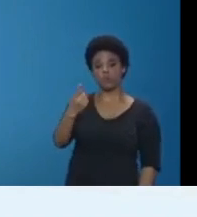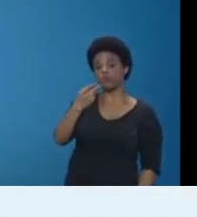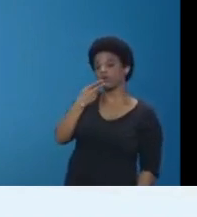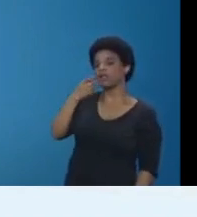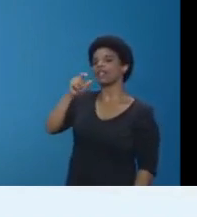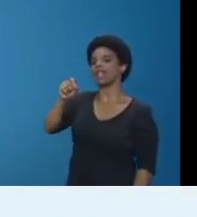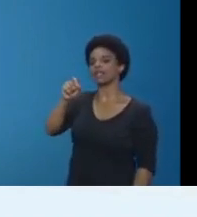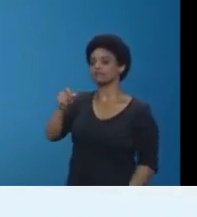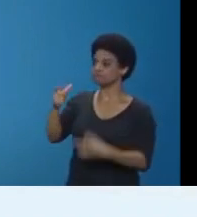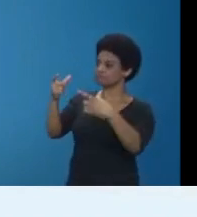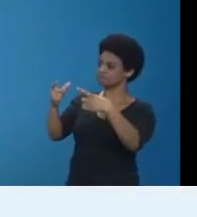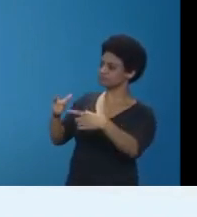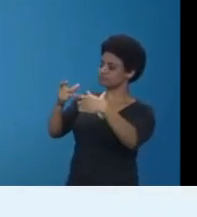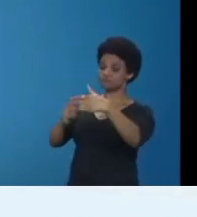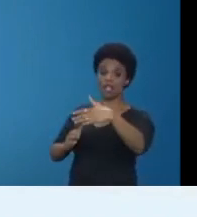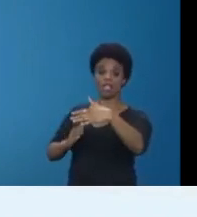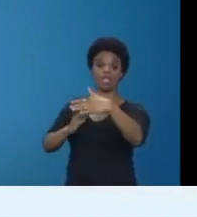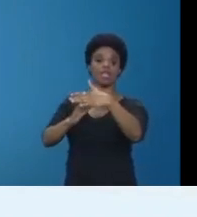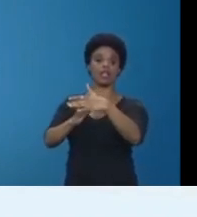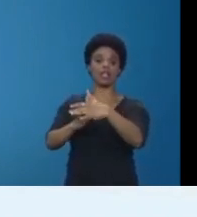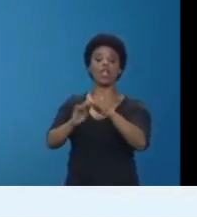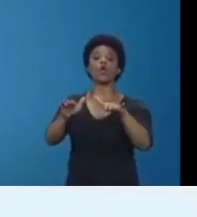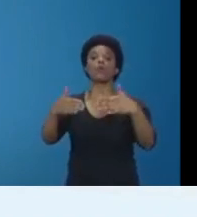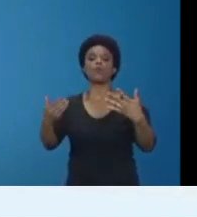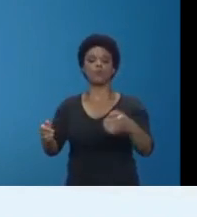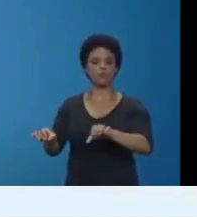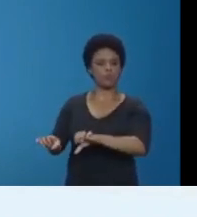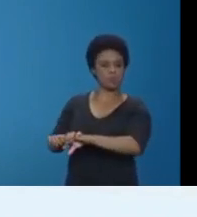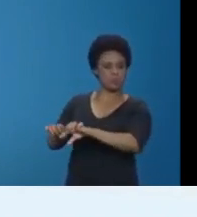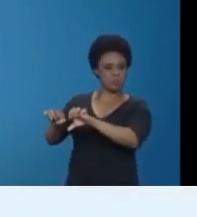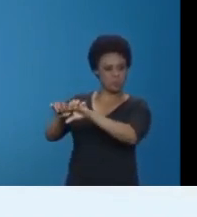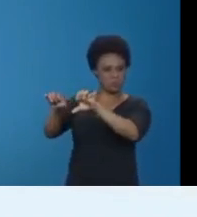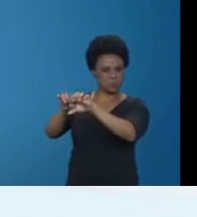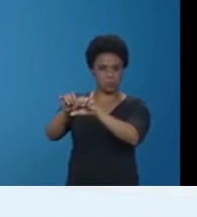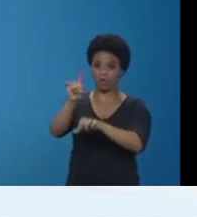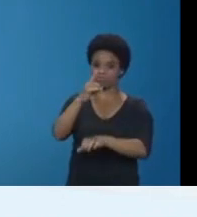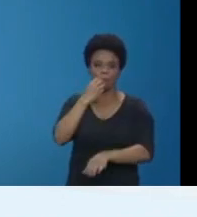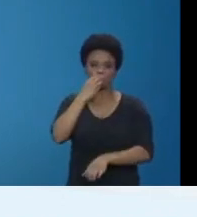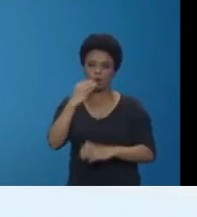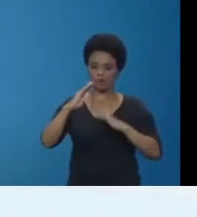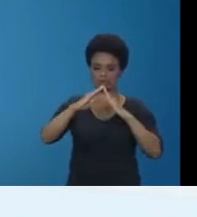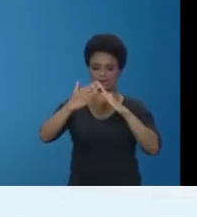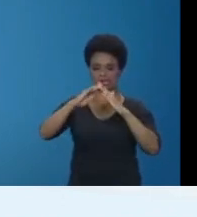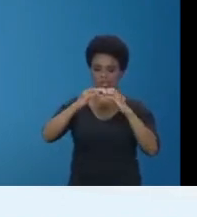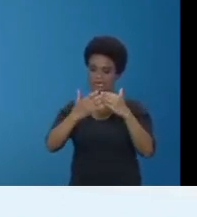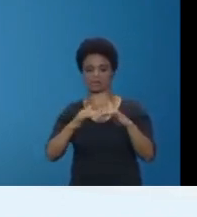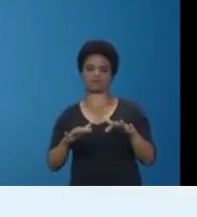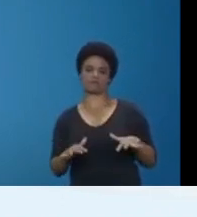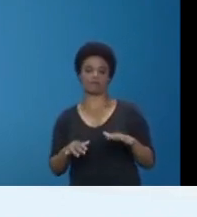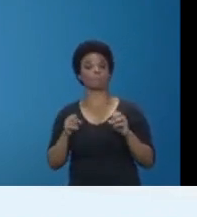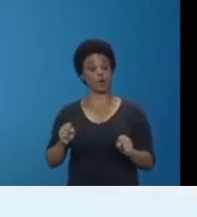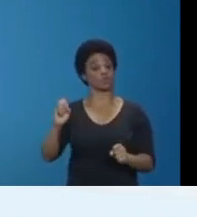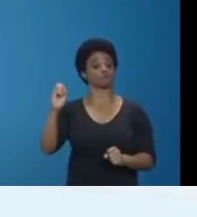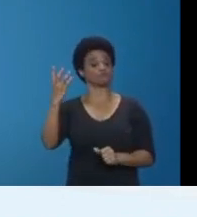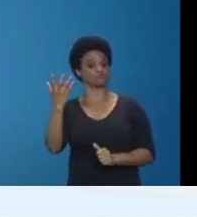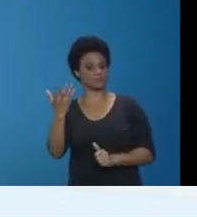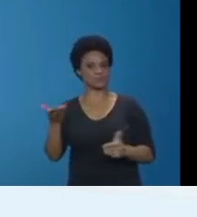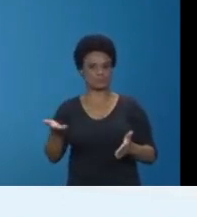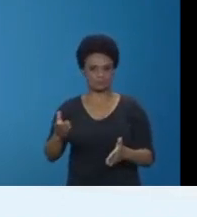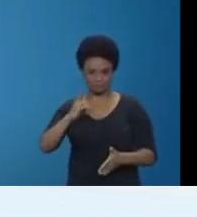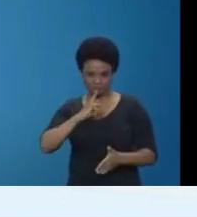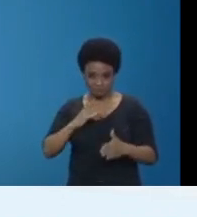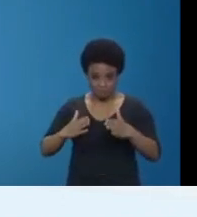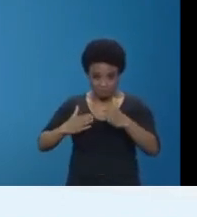limites de uma obra, ou seja, quando a estrutura apresenta desempenho inadequado à construção. No caso do estado limite